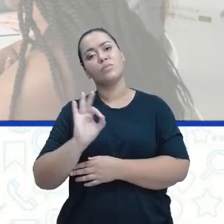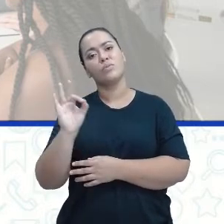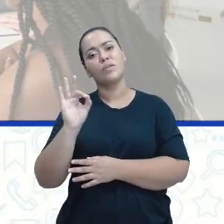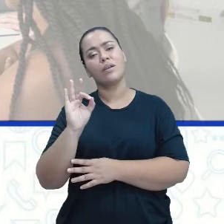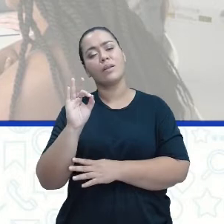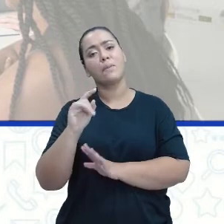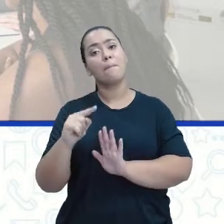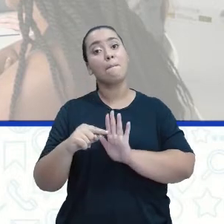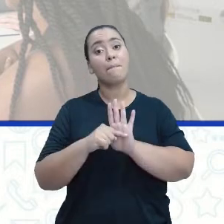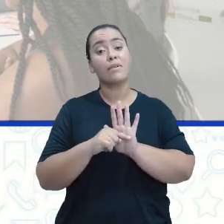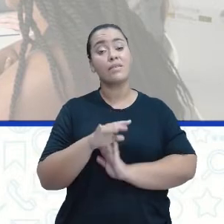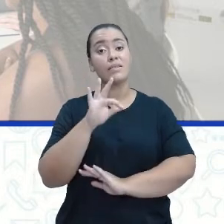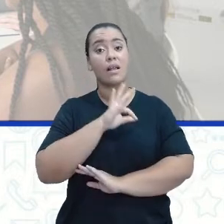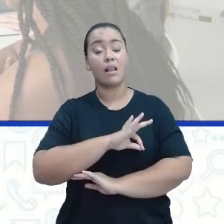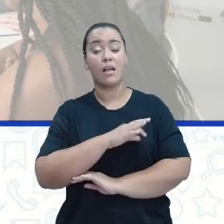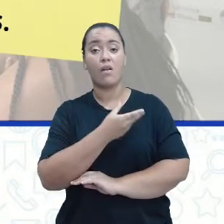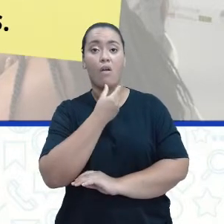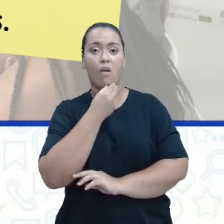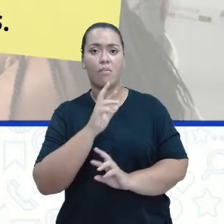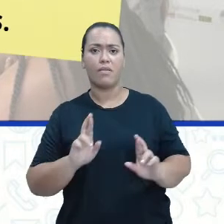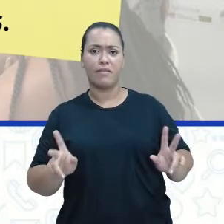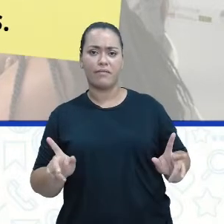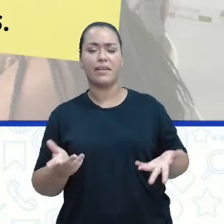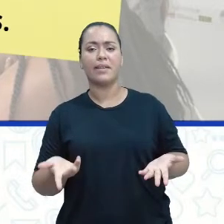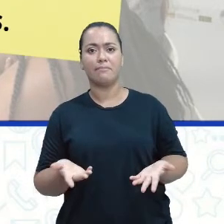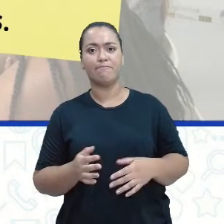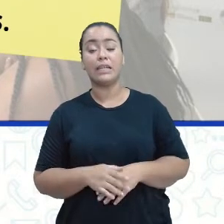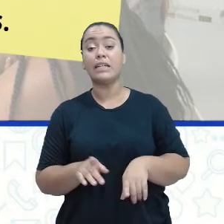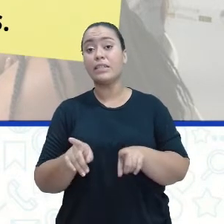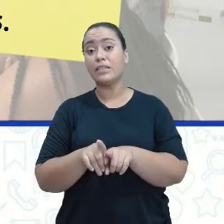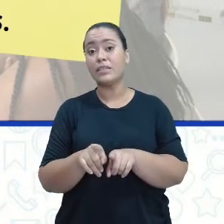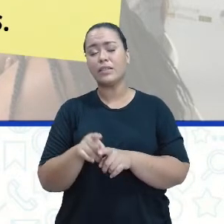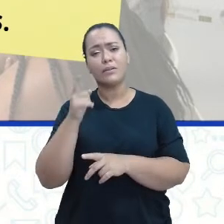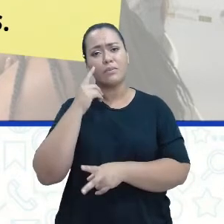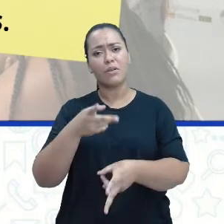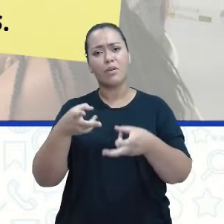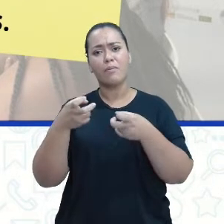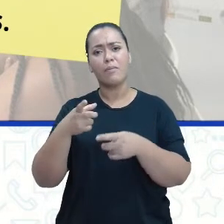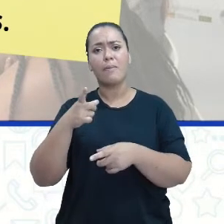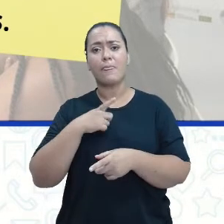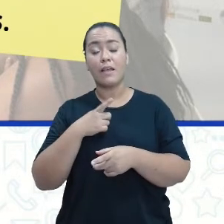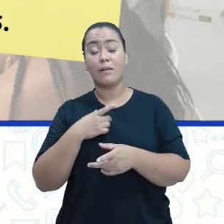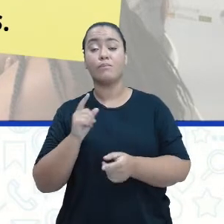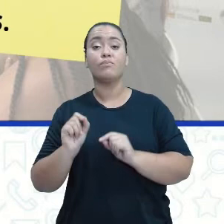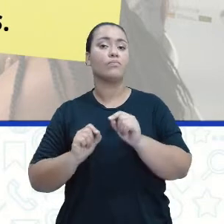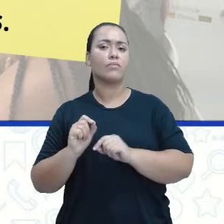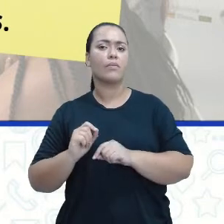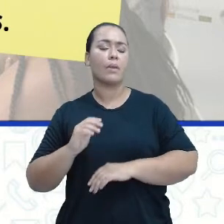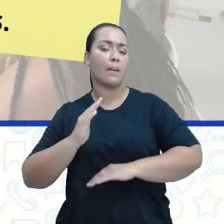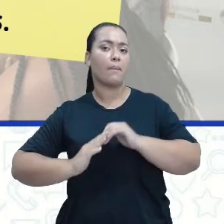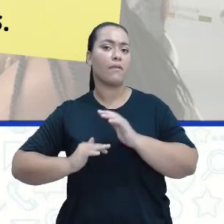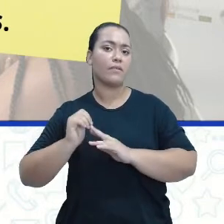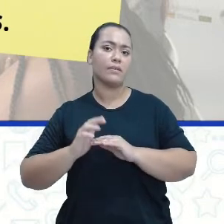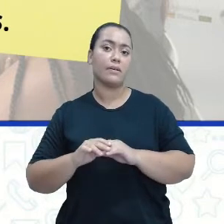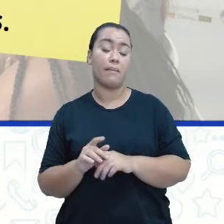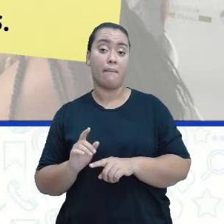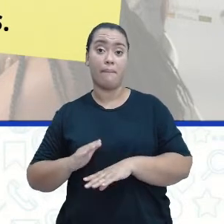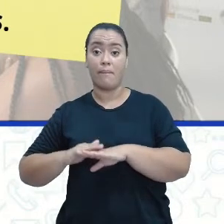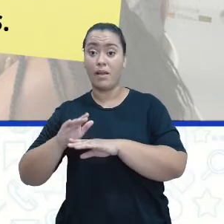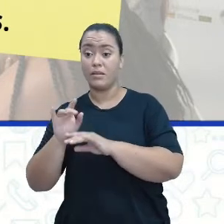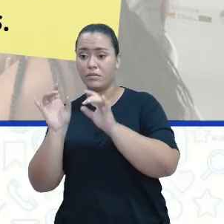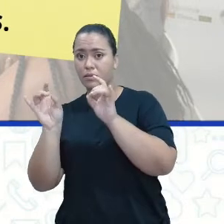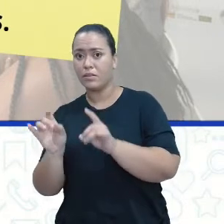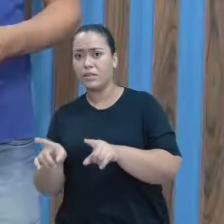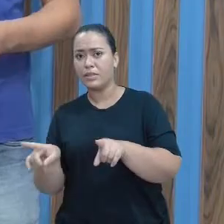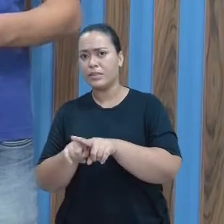salário dos homens. Além disso, a gente pode observar também que quando nós tratamos de profissões mais especializadas e mais